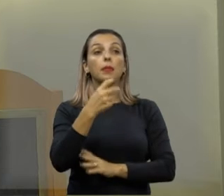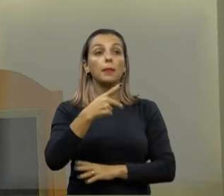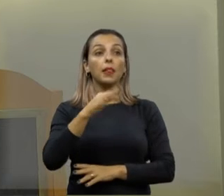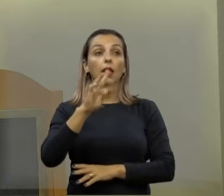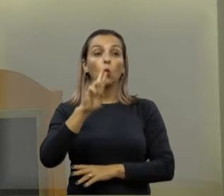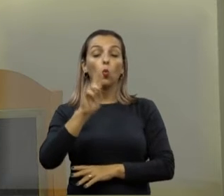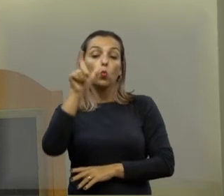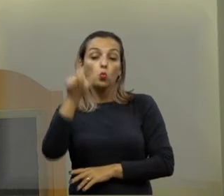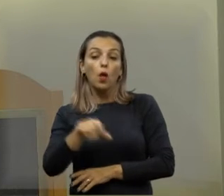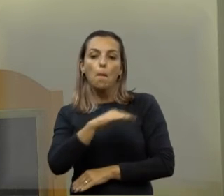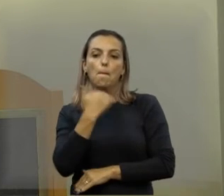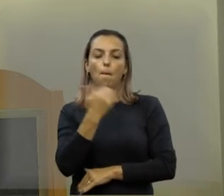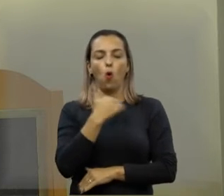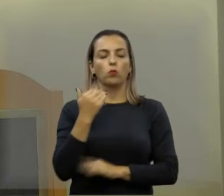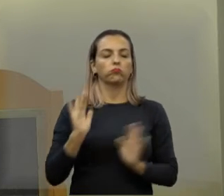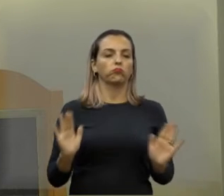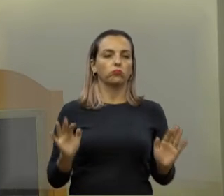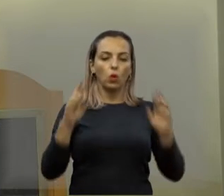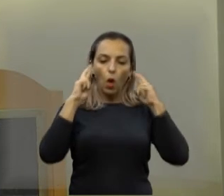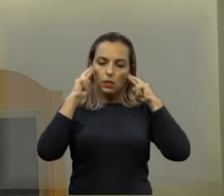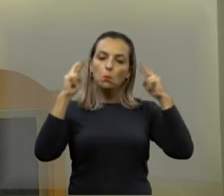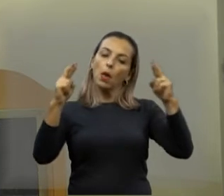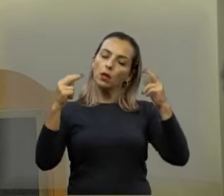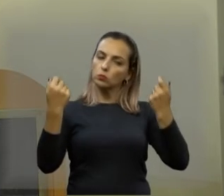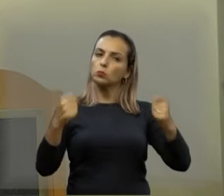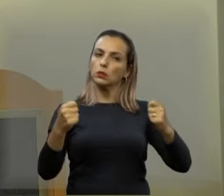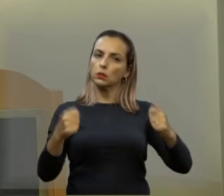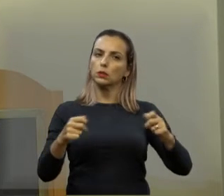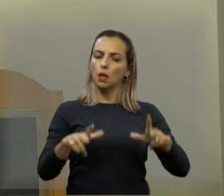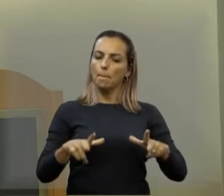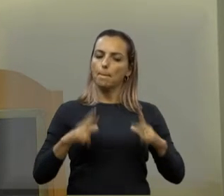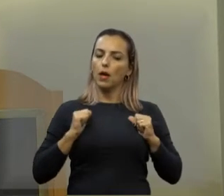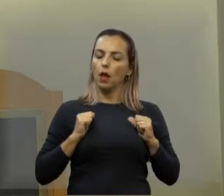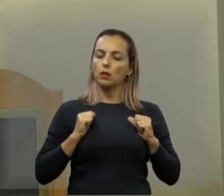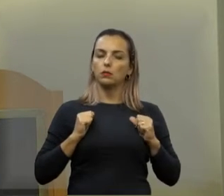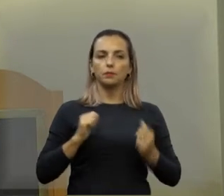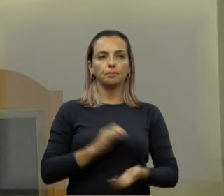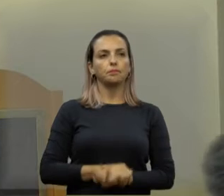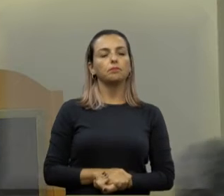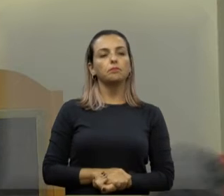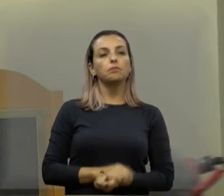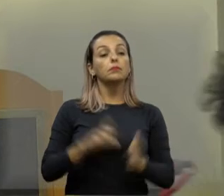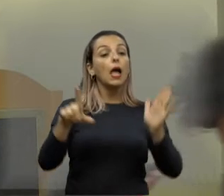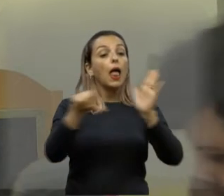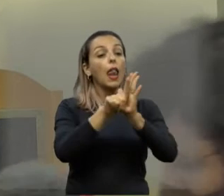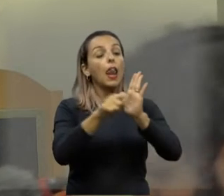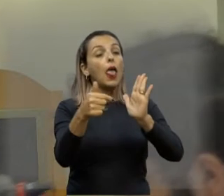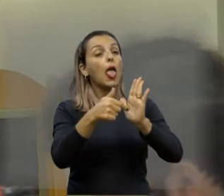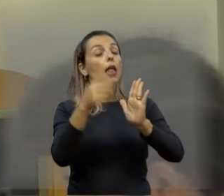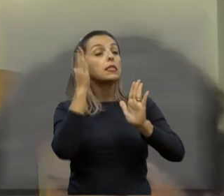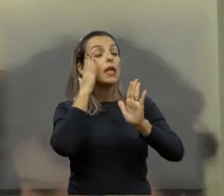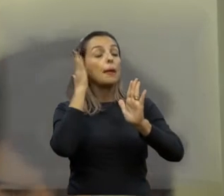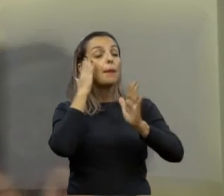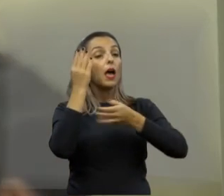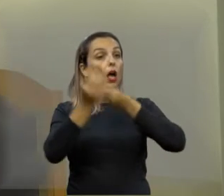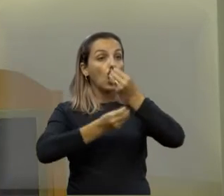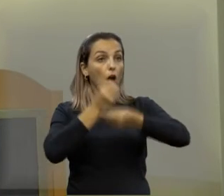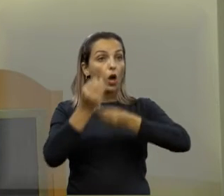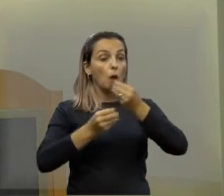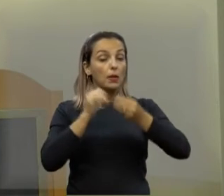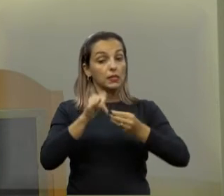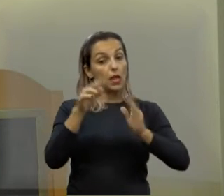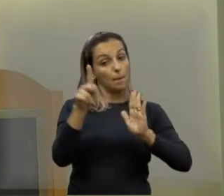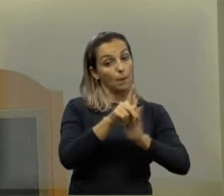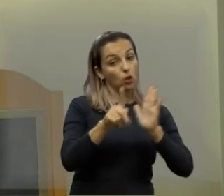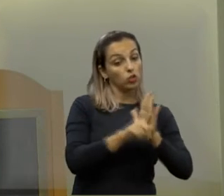vamos tratar isso com o respeito que merece precisamos saber a legalidade de isso principalmente se